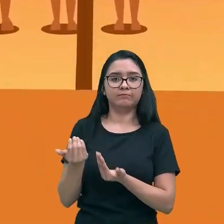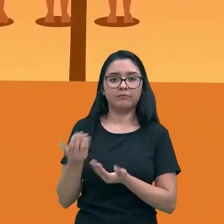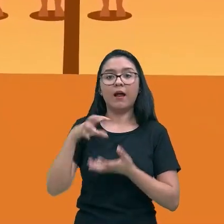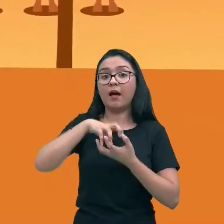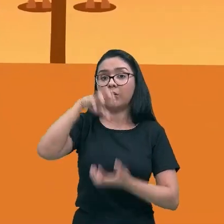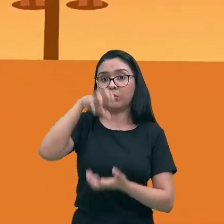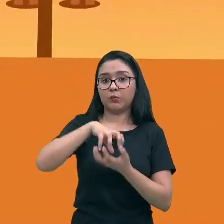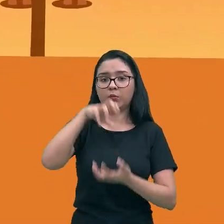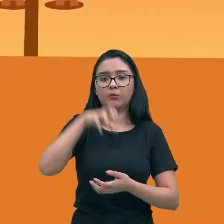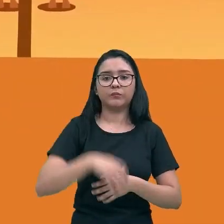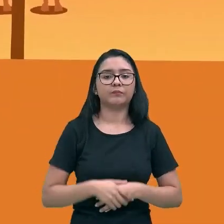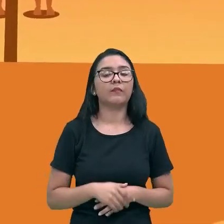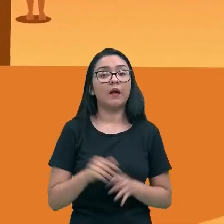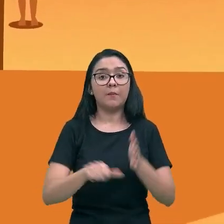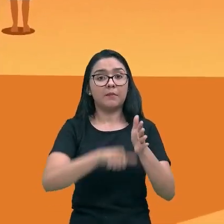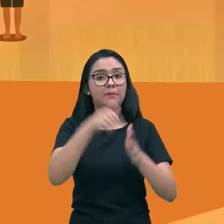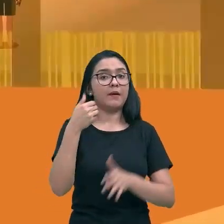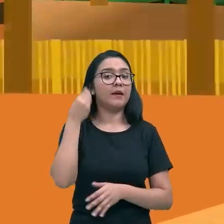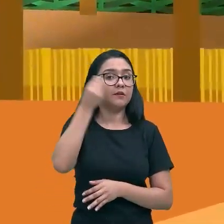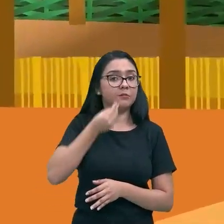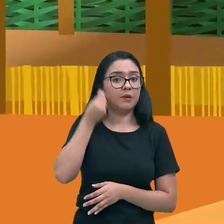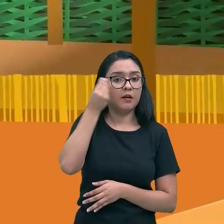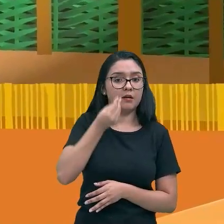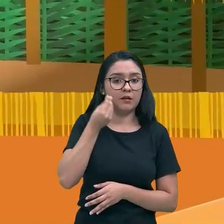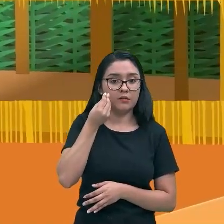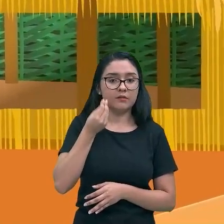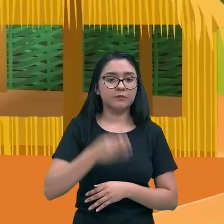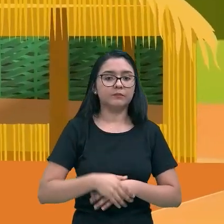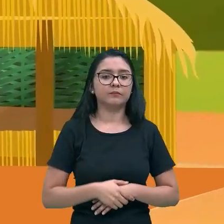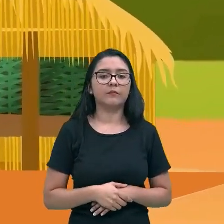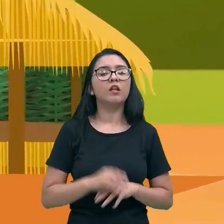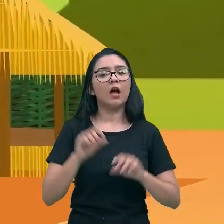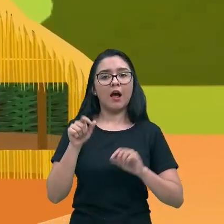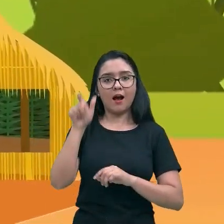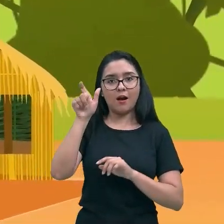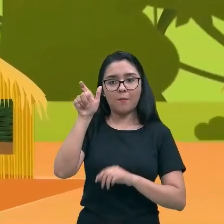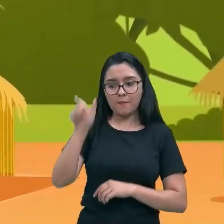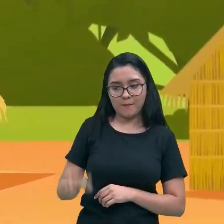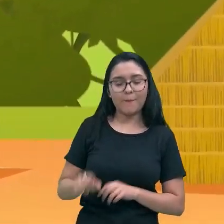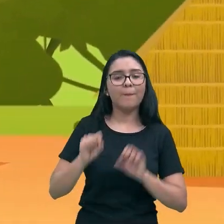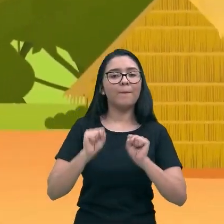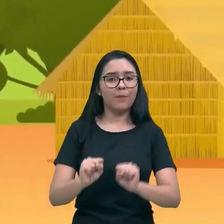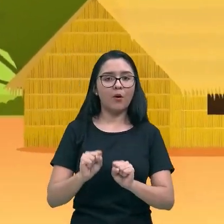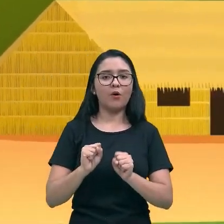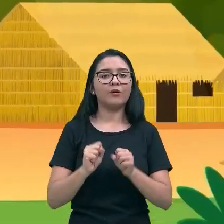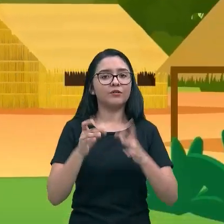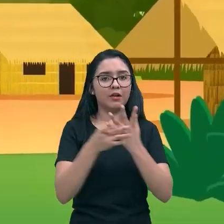Após a primeira experiência com as formigas, eles podem se casar e começar uma família.